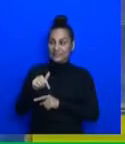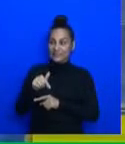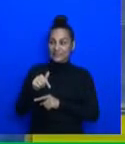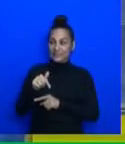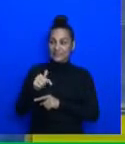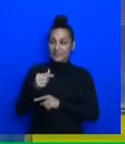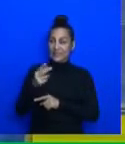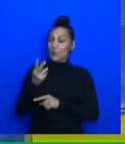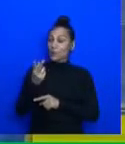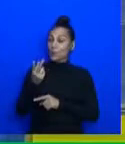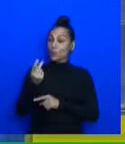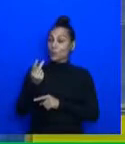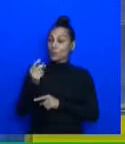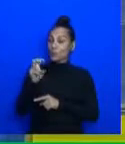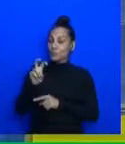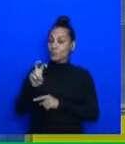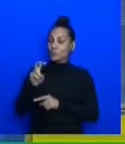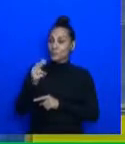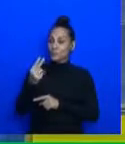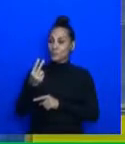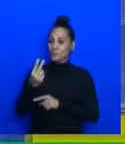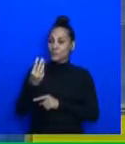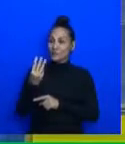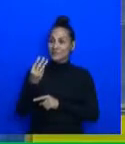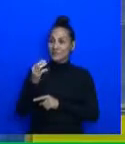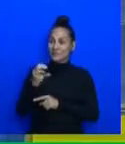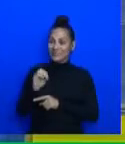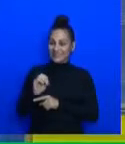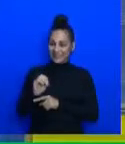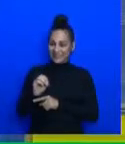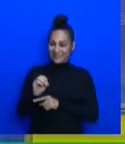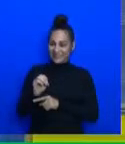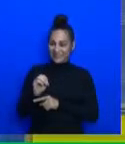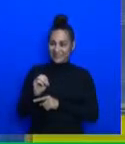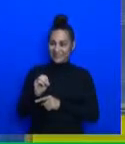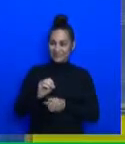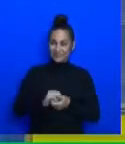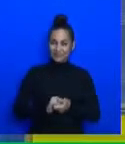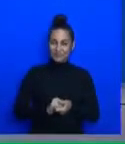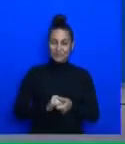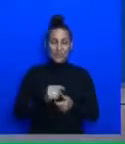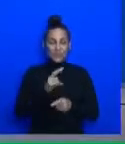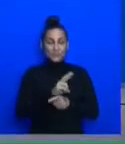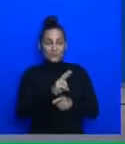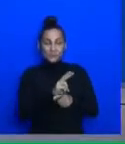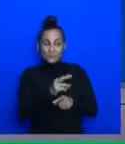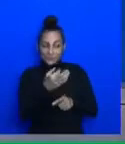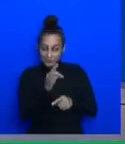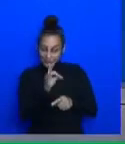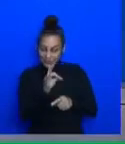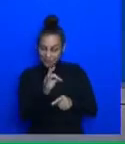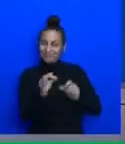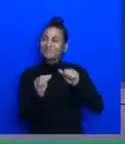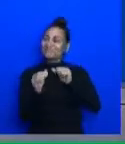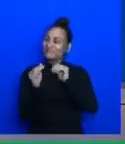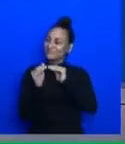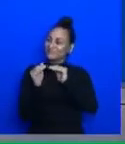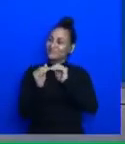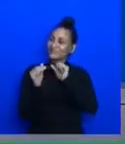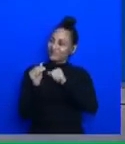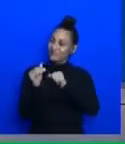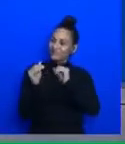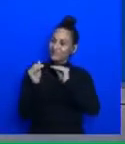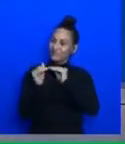17 12 52 e 30 confirmam auditores Sim confirmo Sim